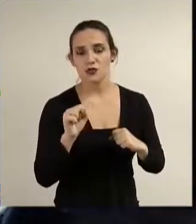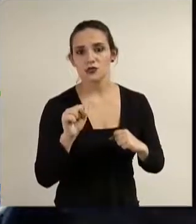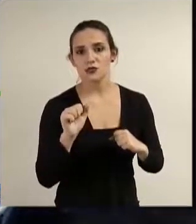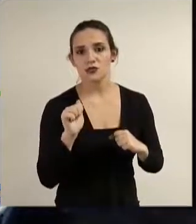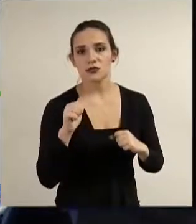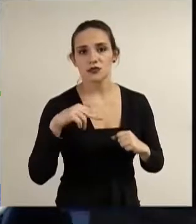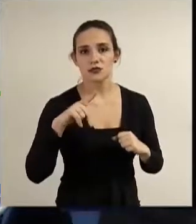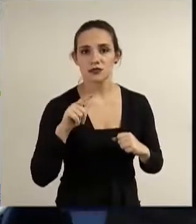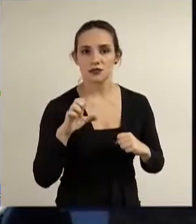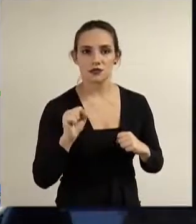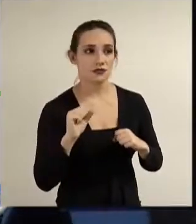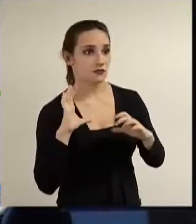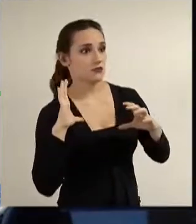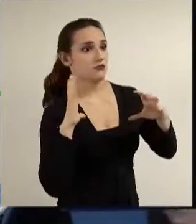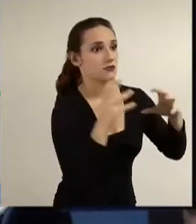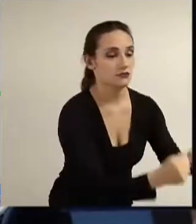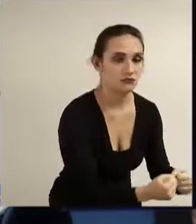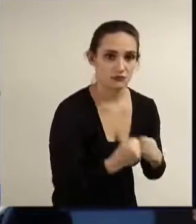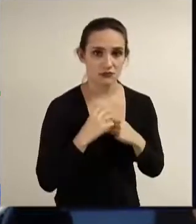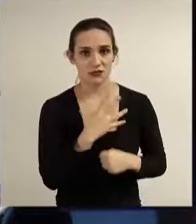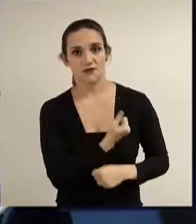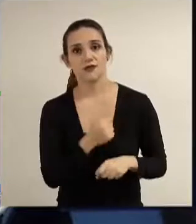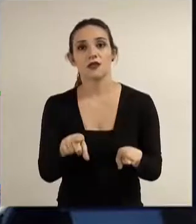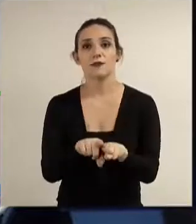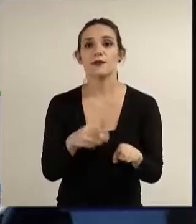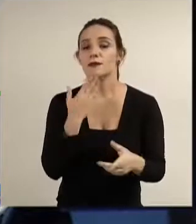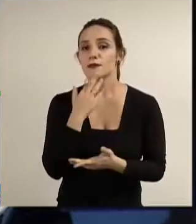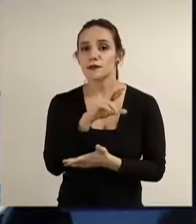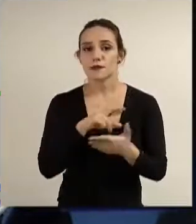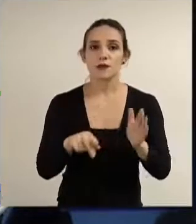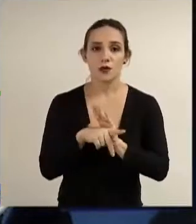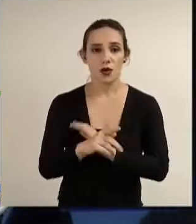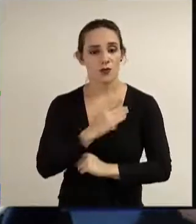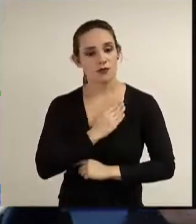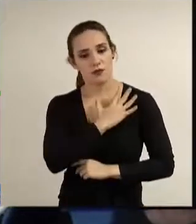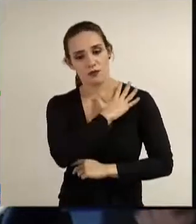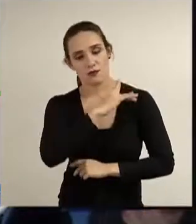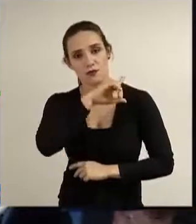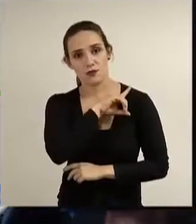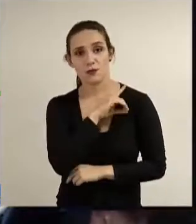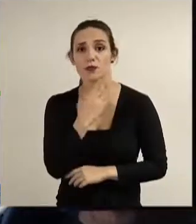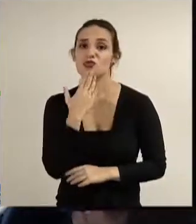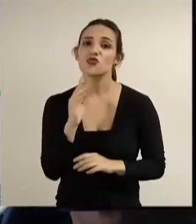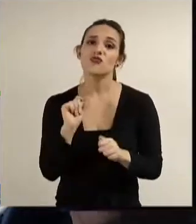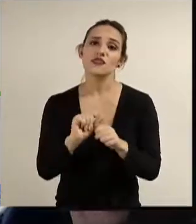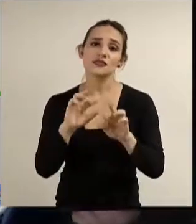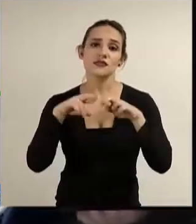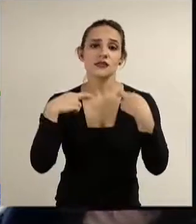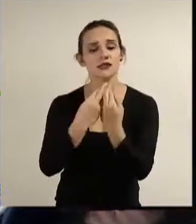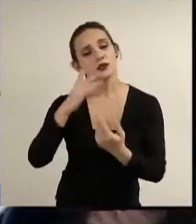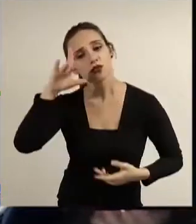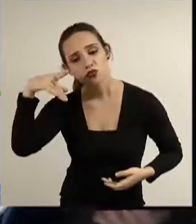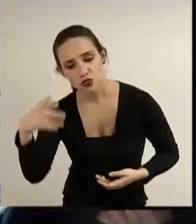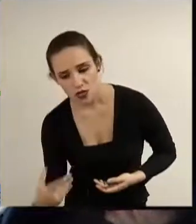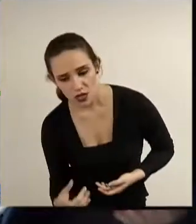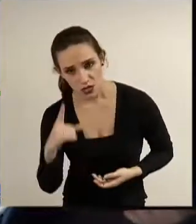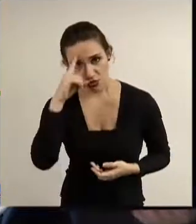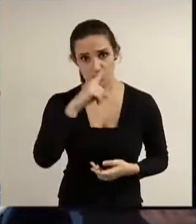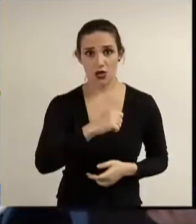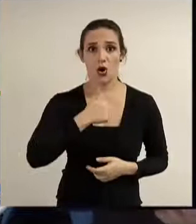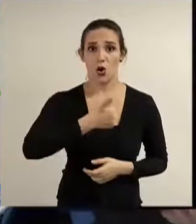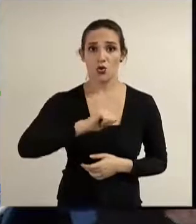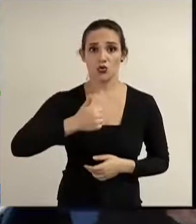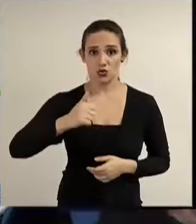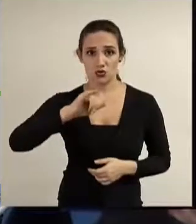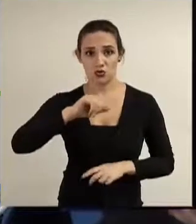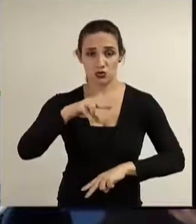Requerimento de autoria do deputado Coronel Davi, solicitando a realização de sessão solene no dia 11 de junho, para entrega de